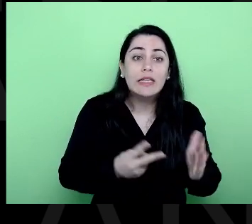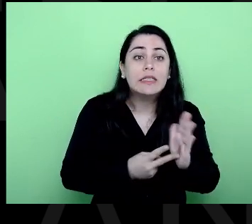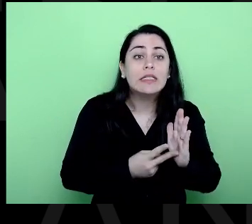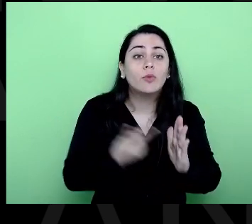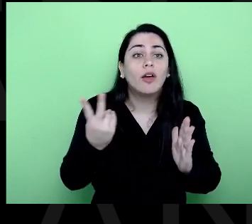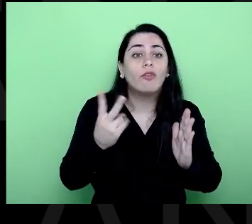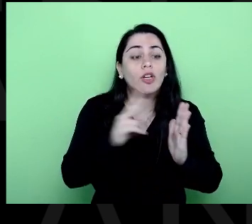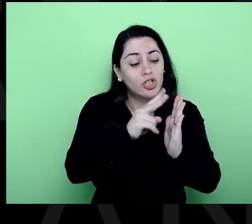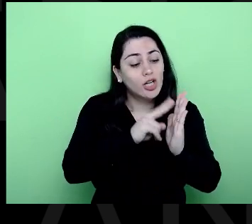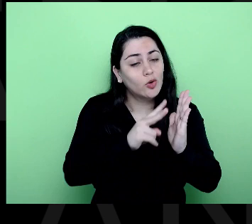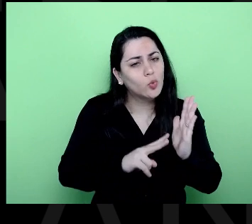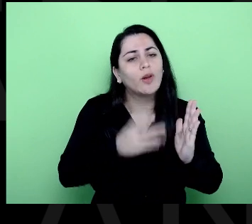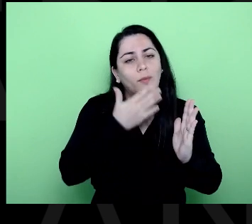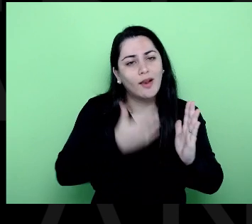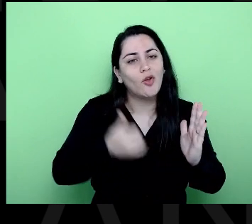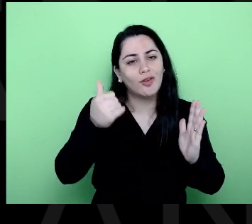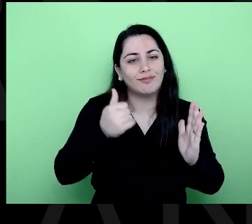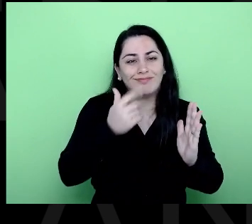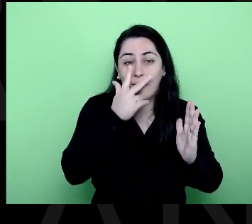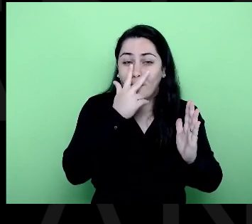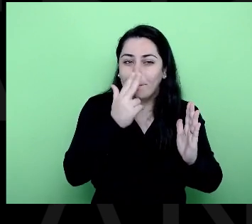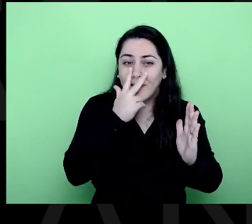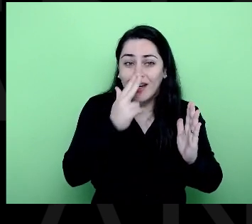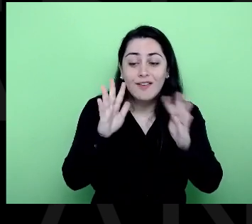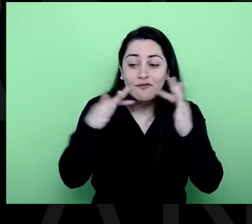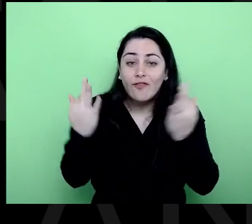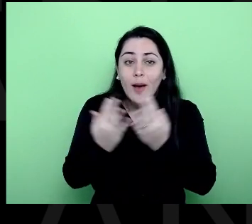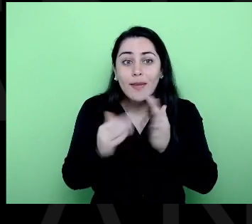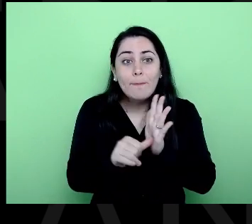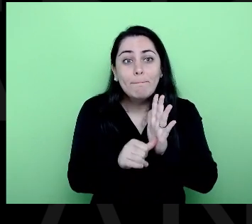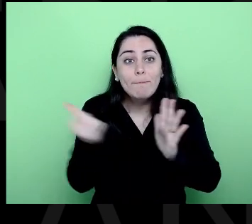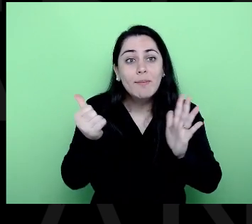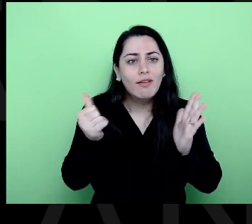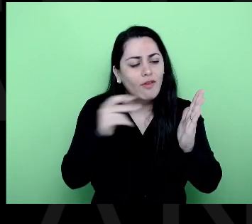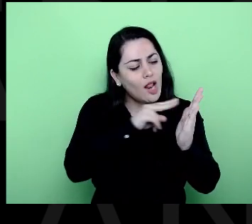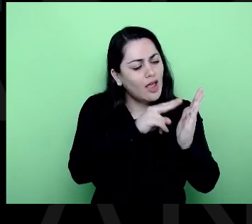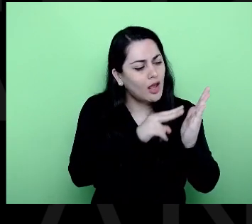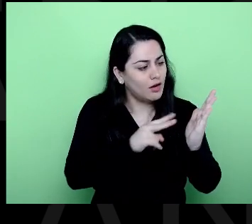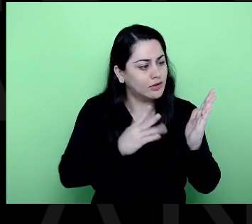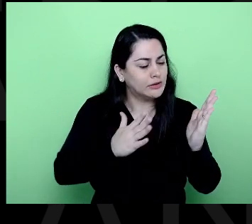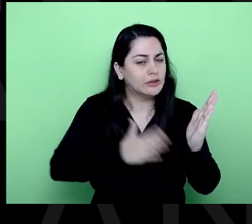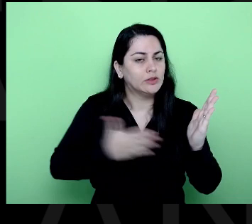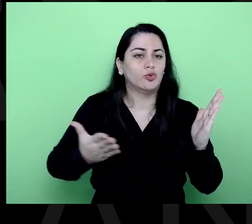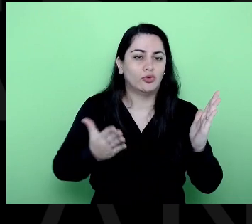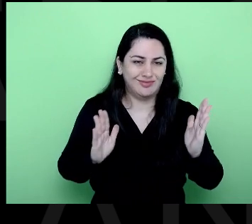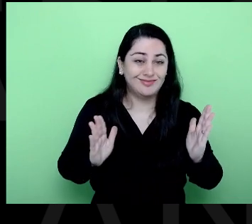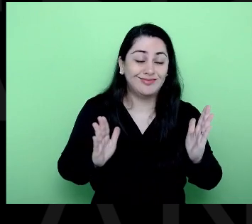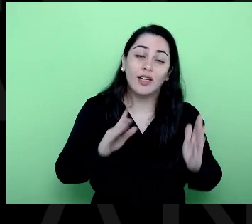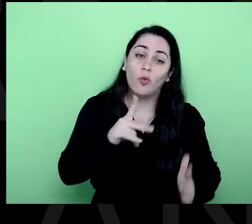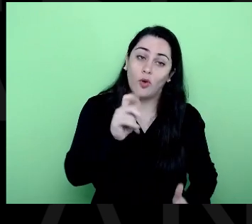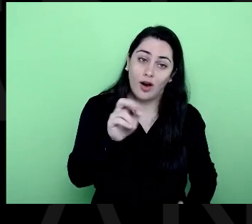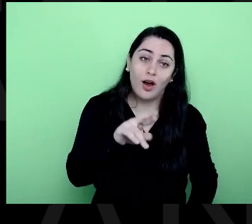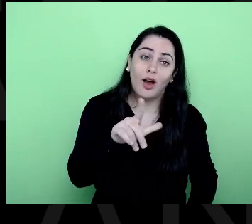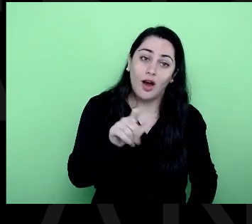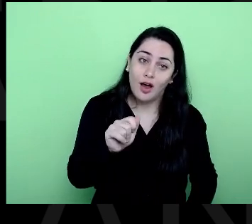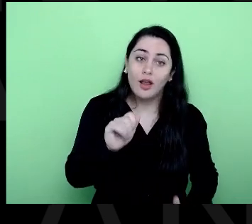parente faz é bem melhor, porque a primeira nunca vai ser boa. Eu acho que daqui a algum tempo, cara, o pessoal vai.